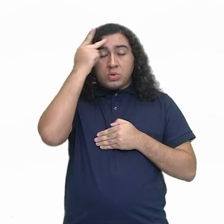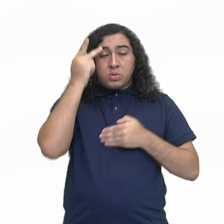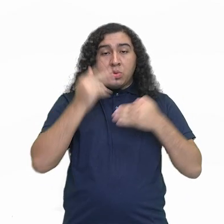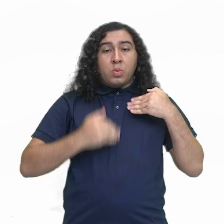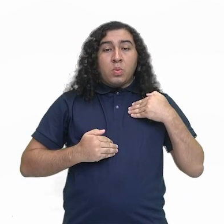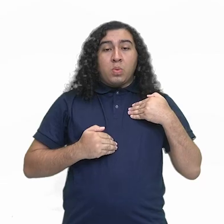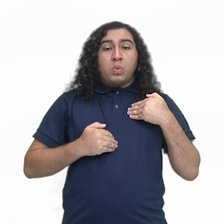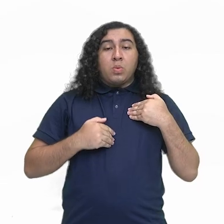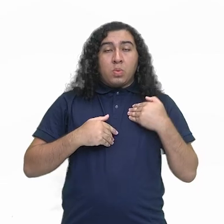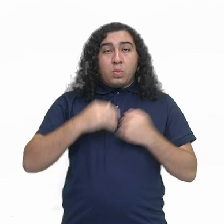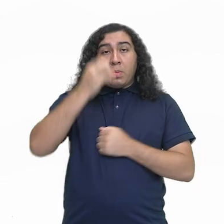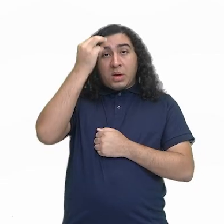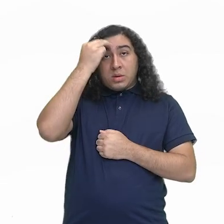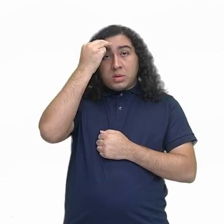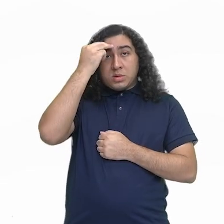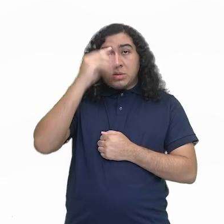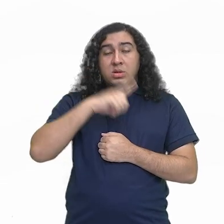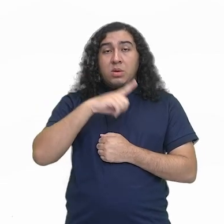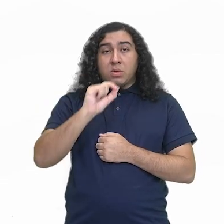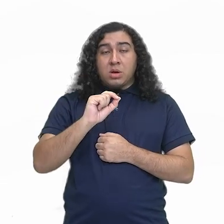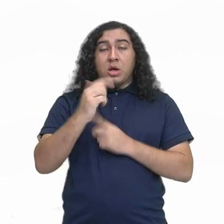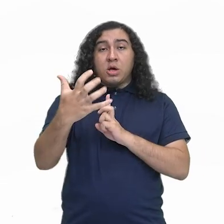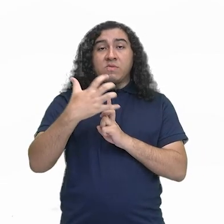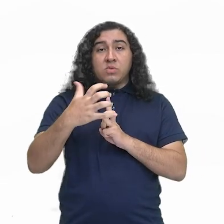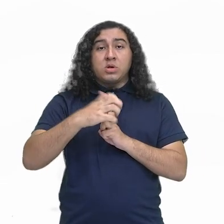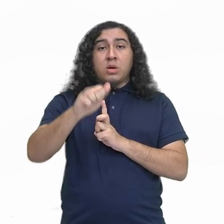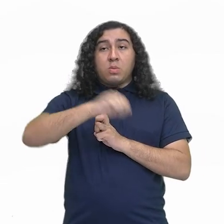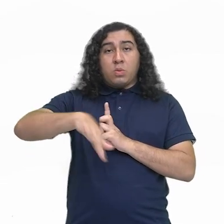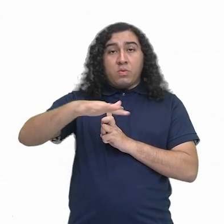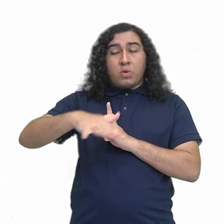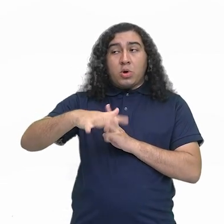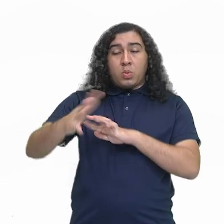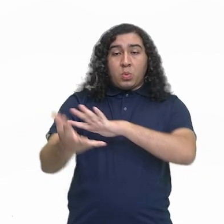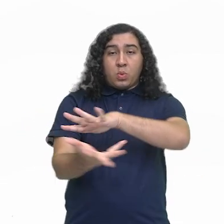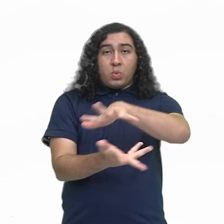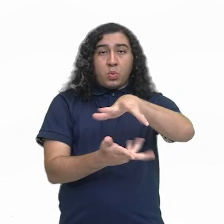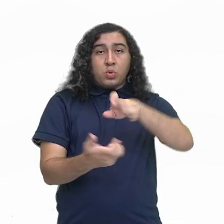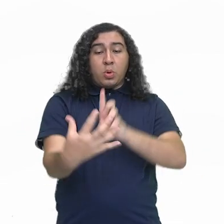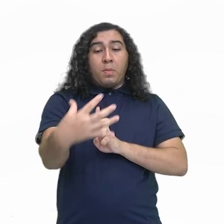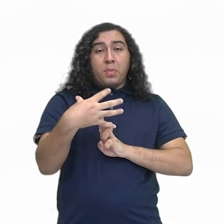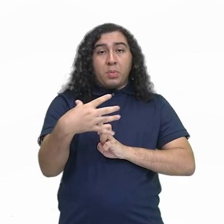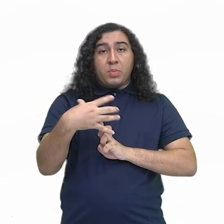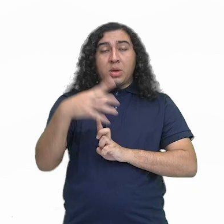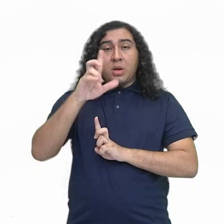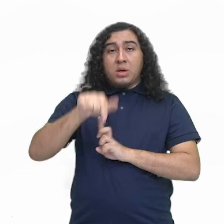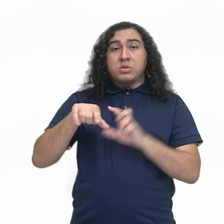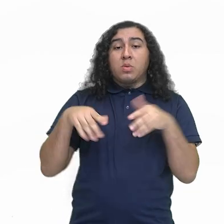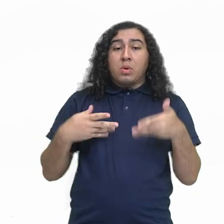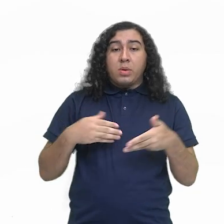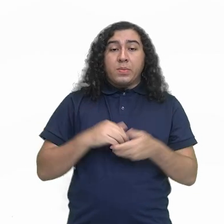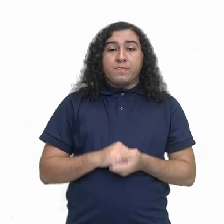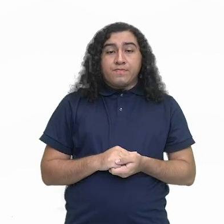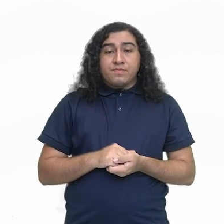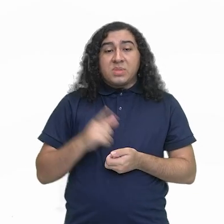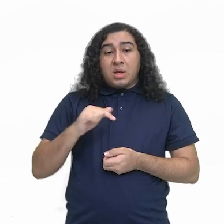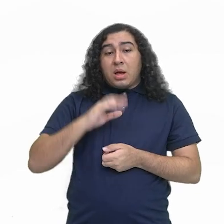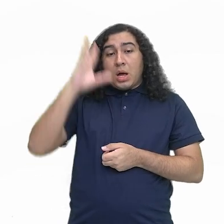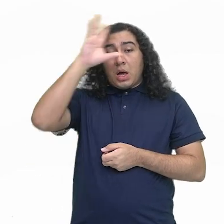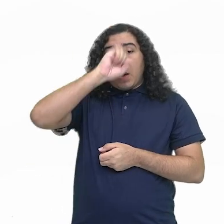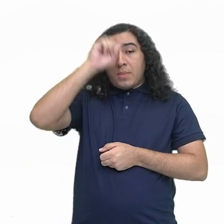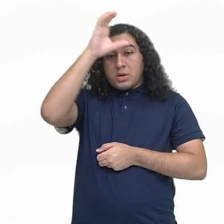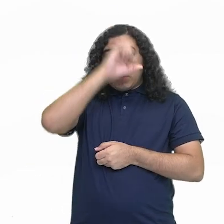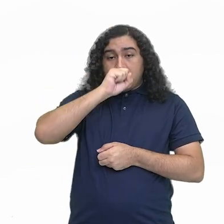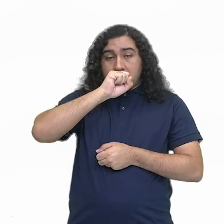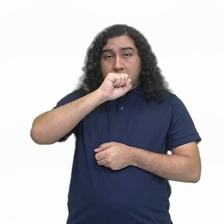seja moldado pelo mundo exterior. E esses mecanismos são a aprendizagem,